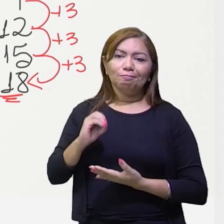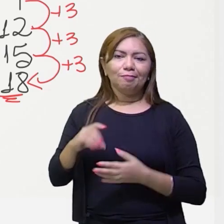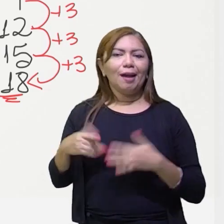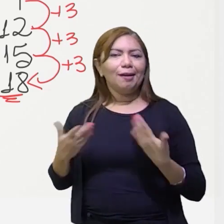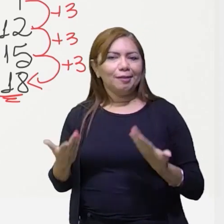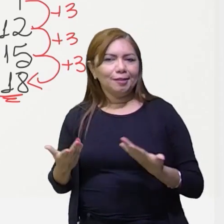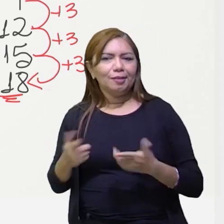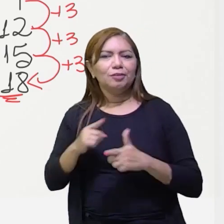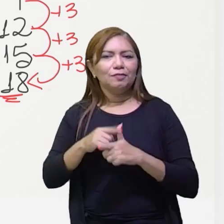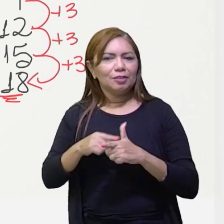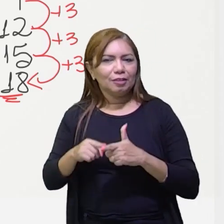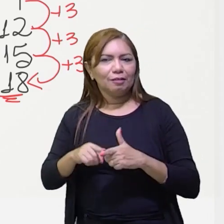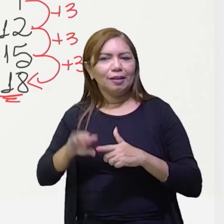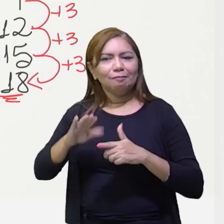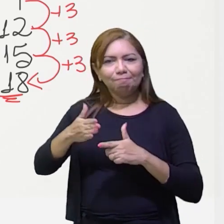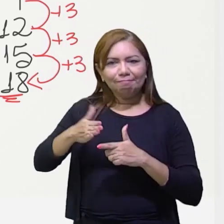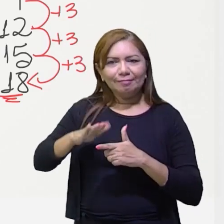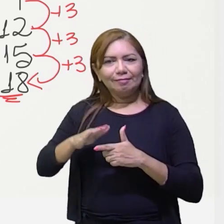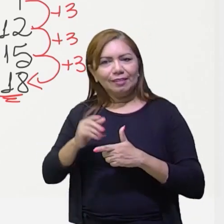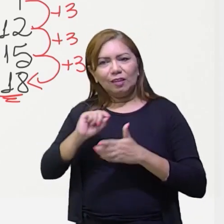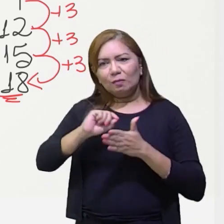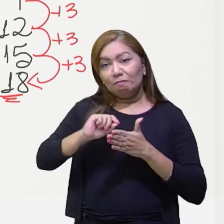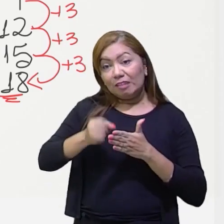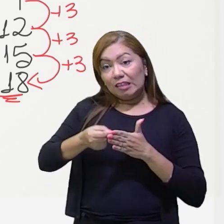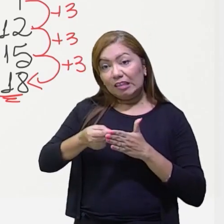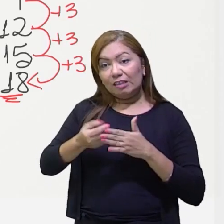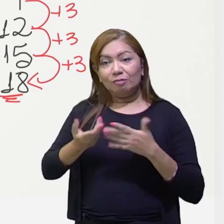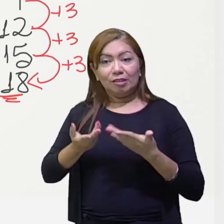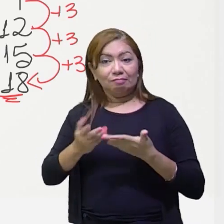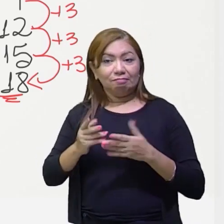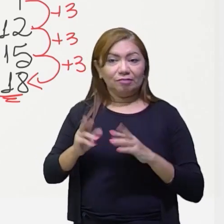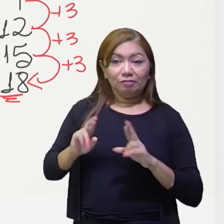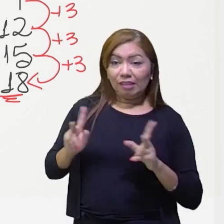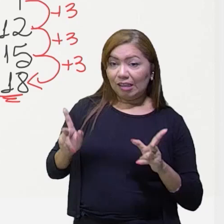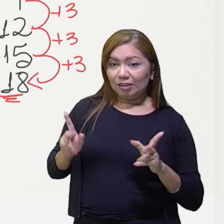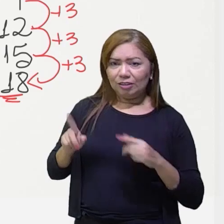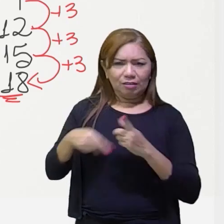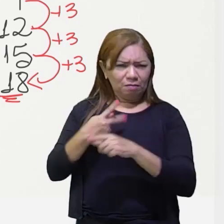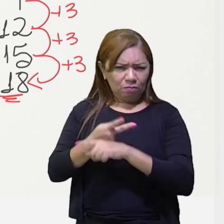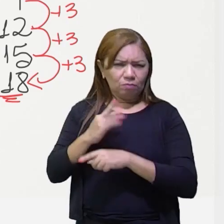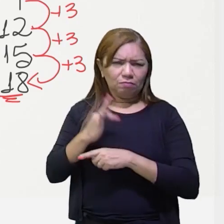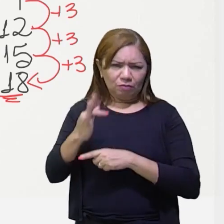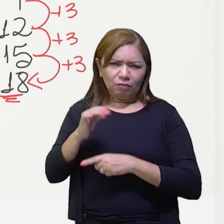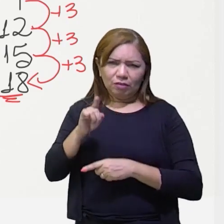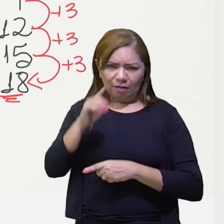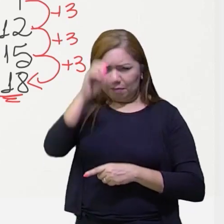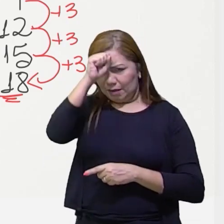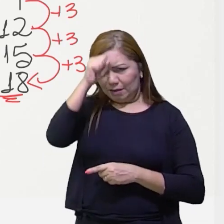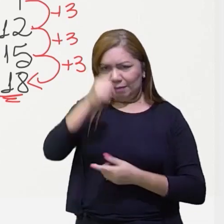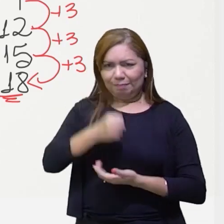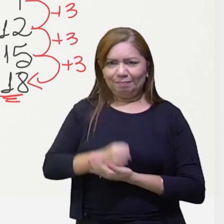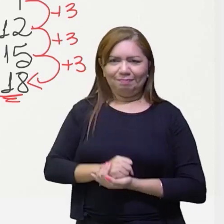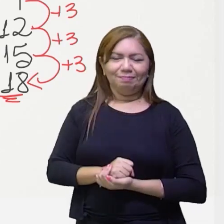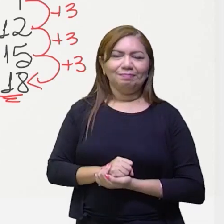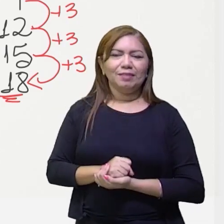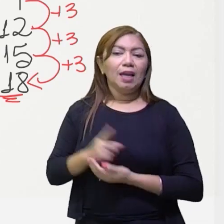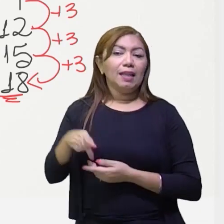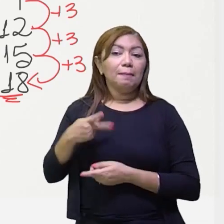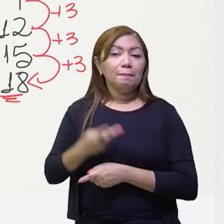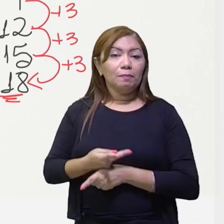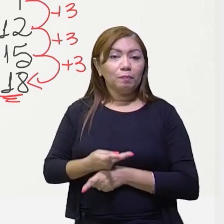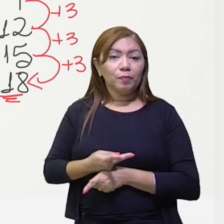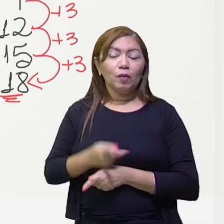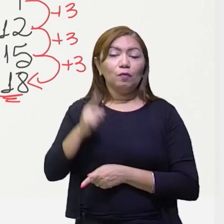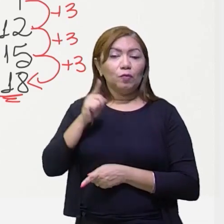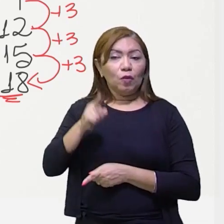não exata. Então, o que você tem que prestar bastante atenção nessas contas? Na hora de verificar essa questão